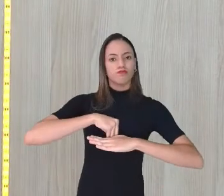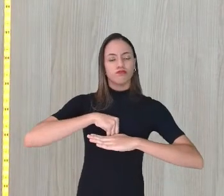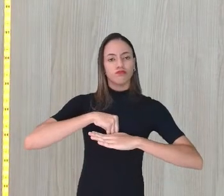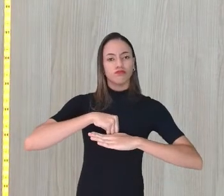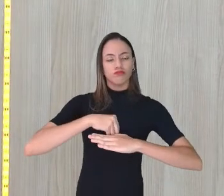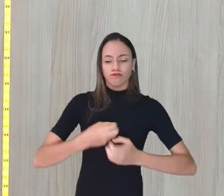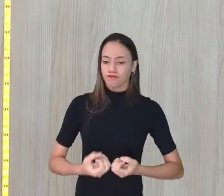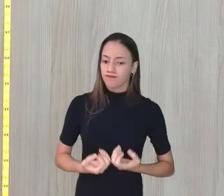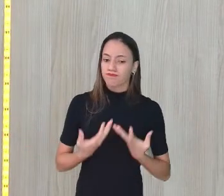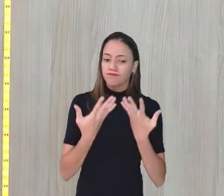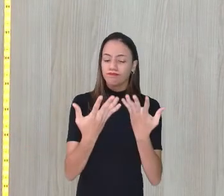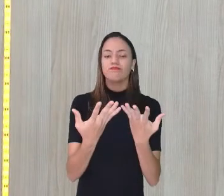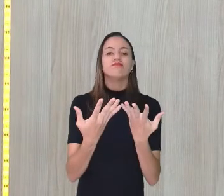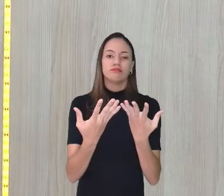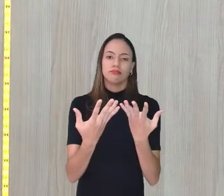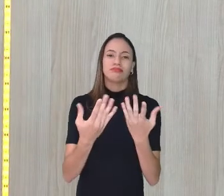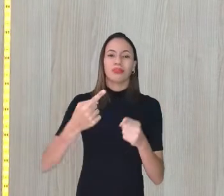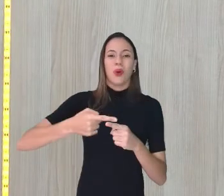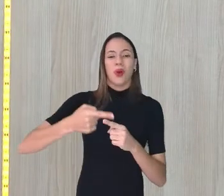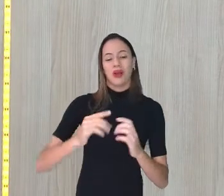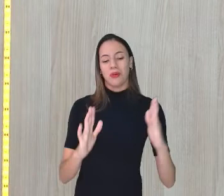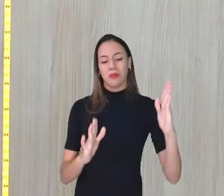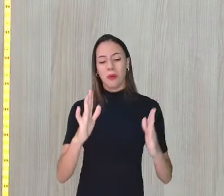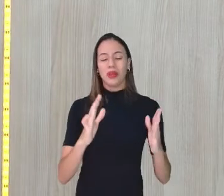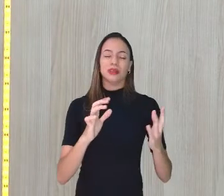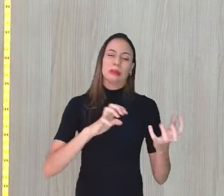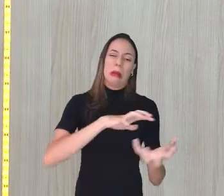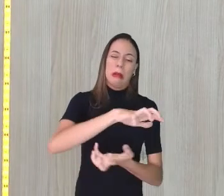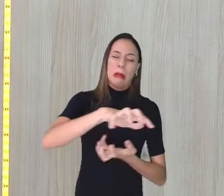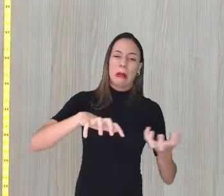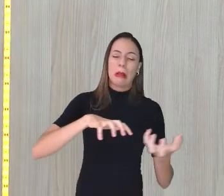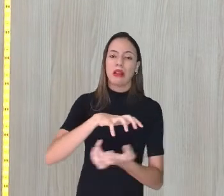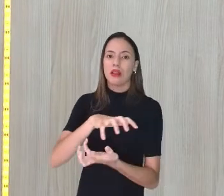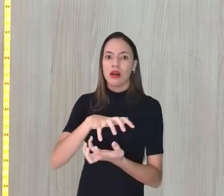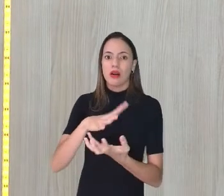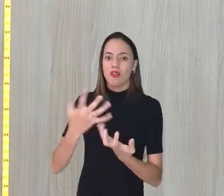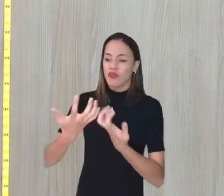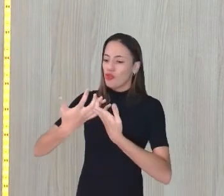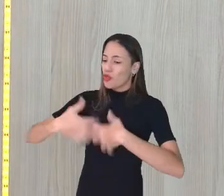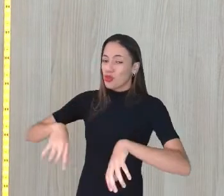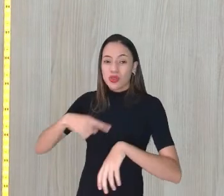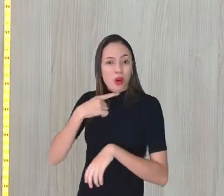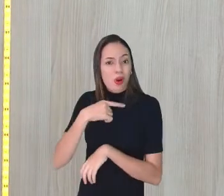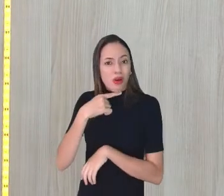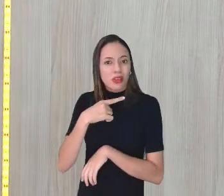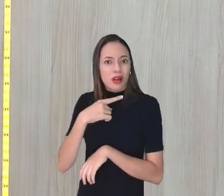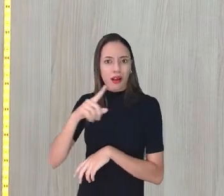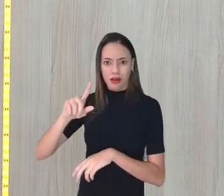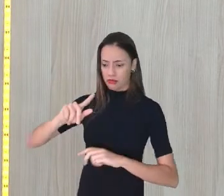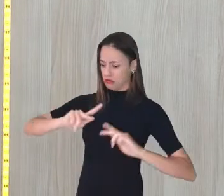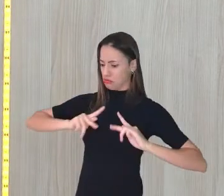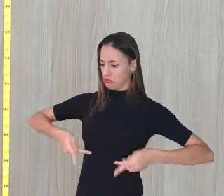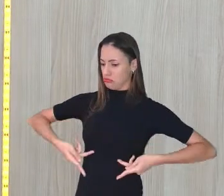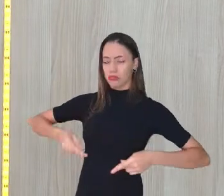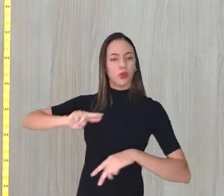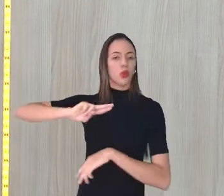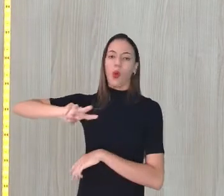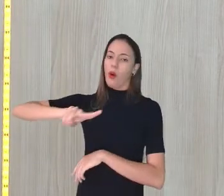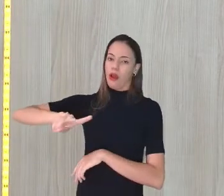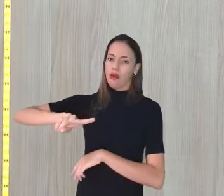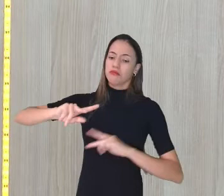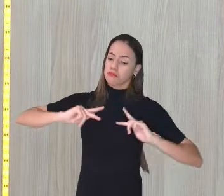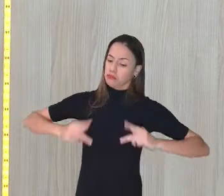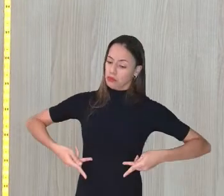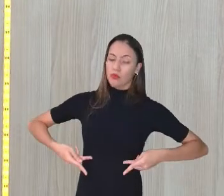que a gente vive. Então, o que não funciona não é o ser humano. O ser humano funciona muito bem se